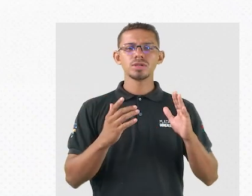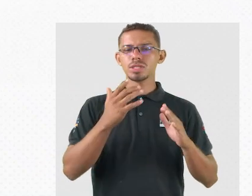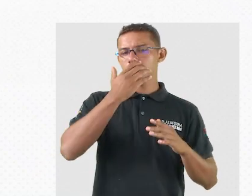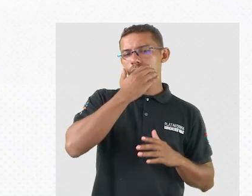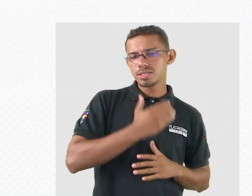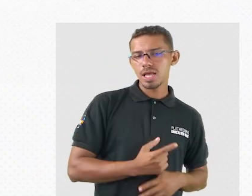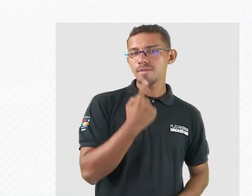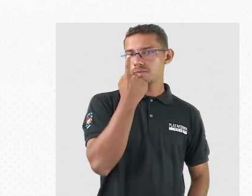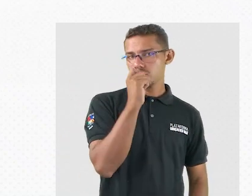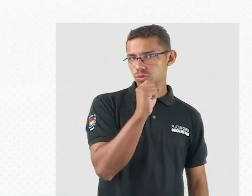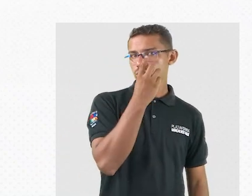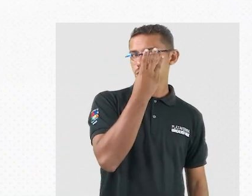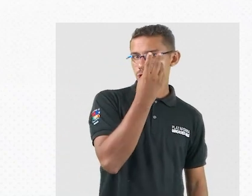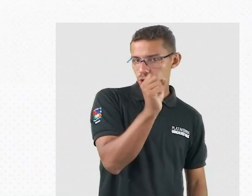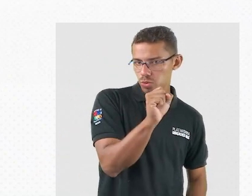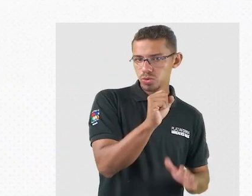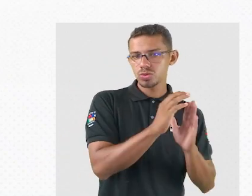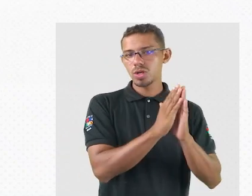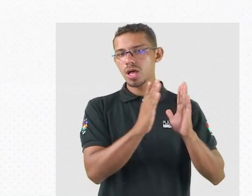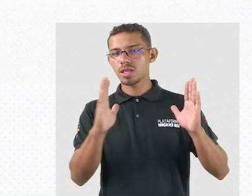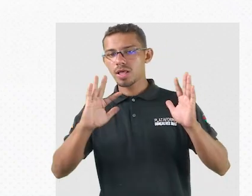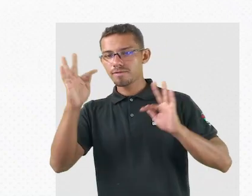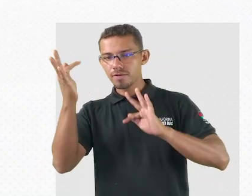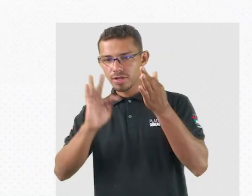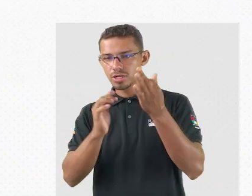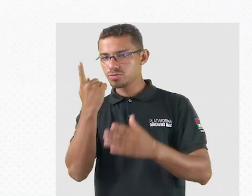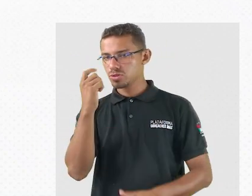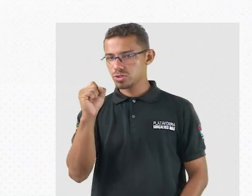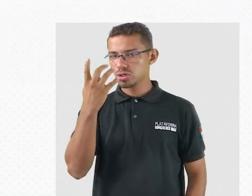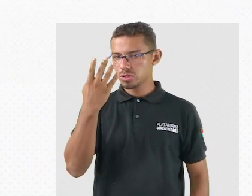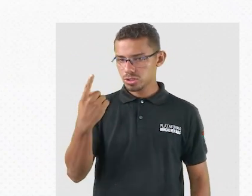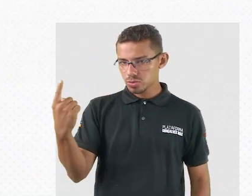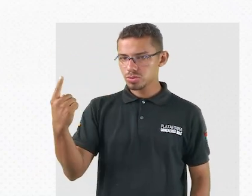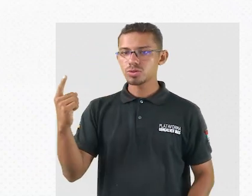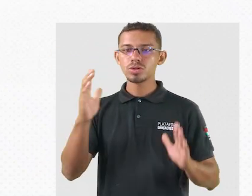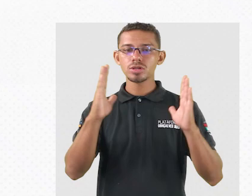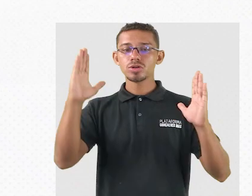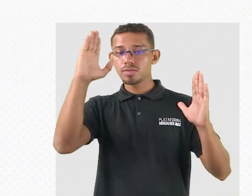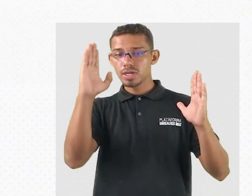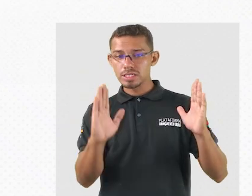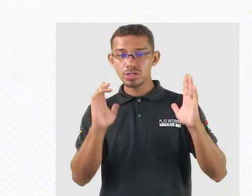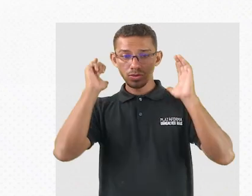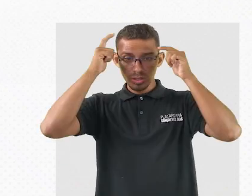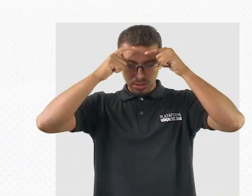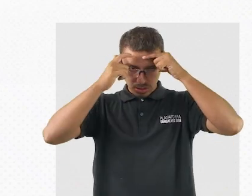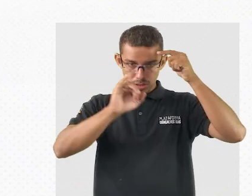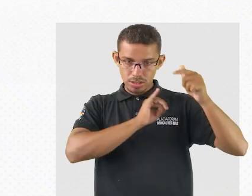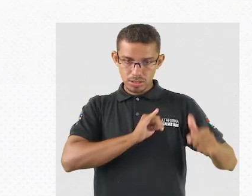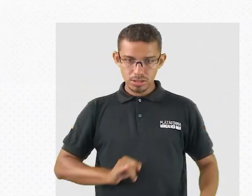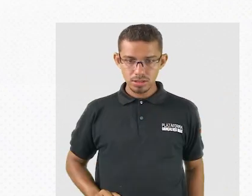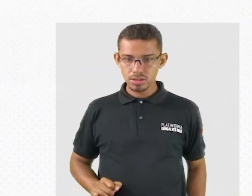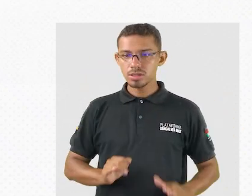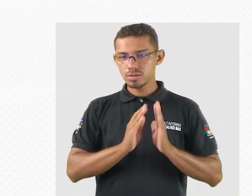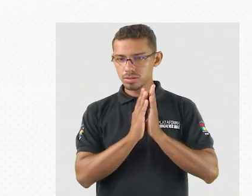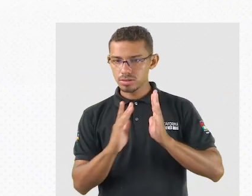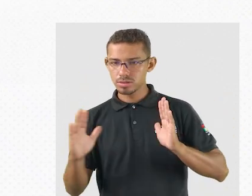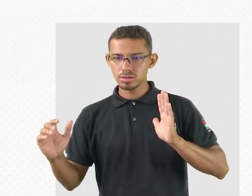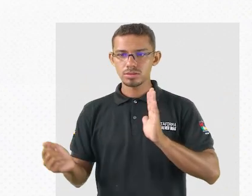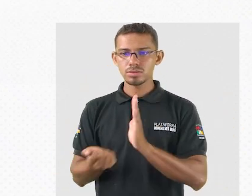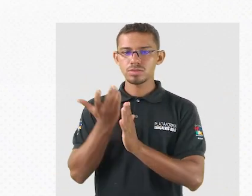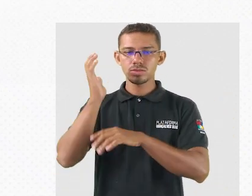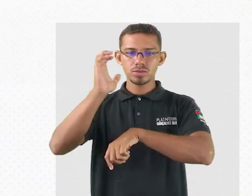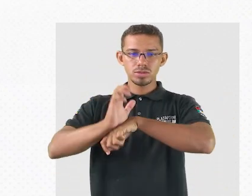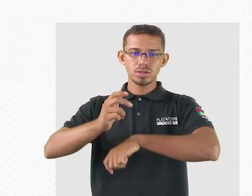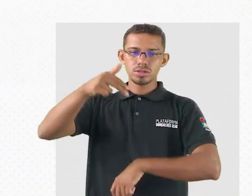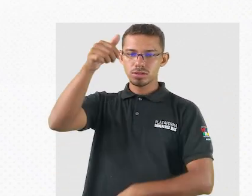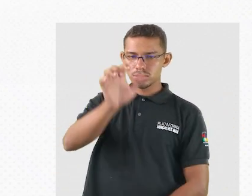de 1838 e fevereiro de 1841 durante o Brasil Império, em meio ao processo de construção do Estado Nacional,